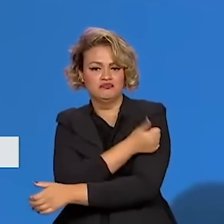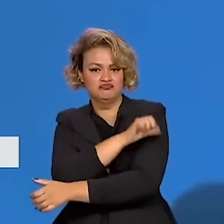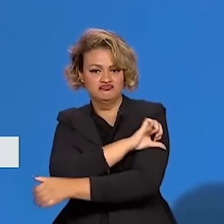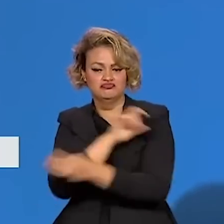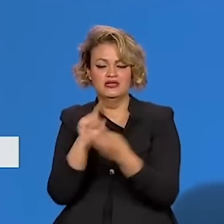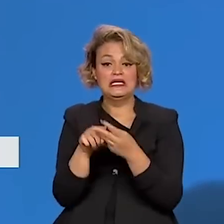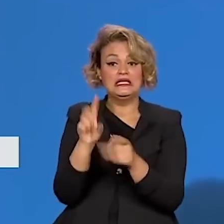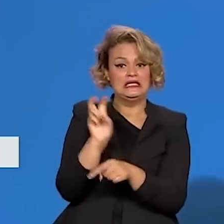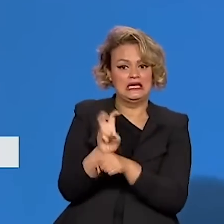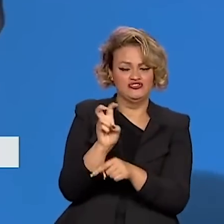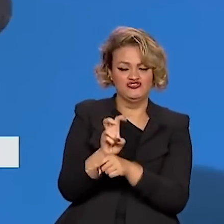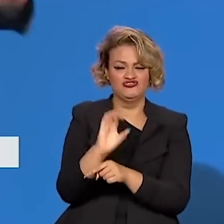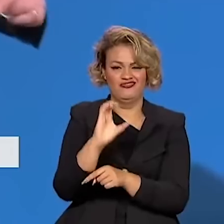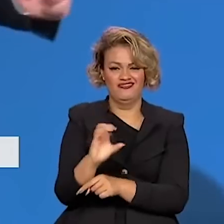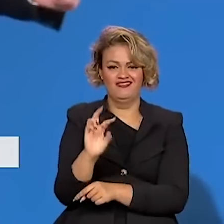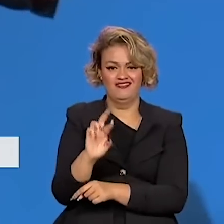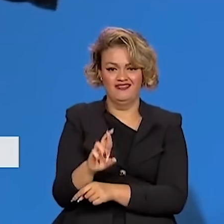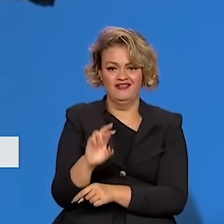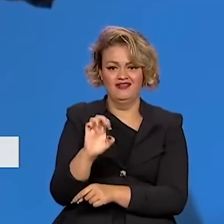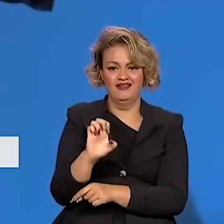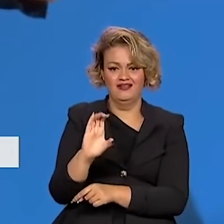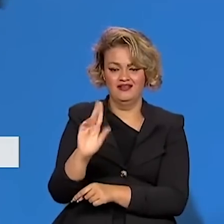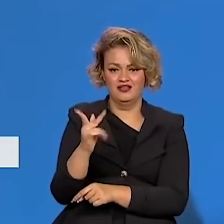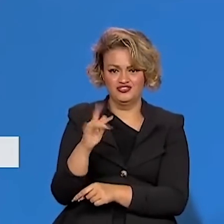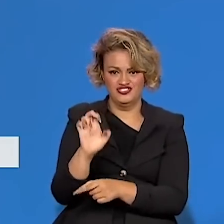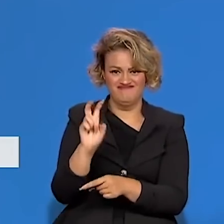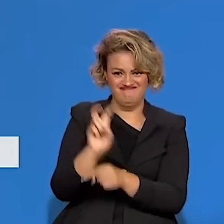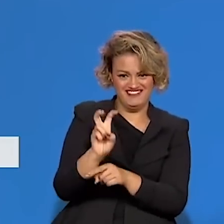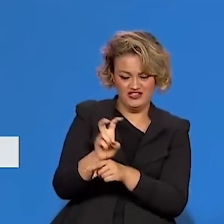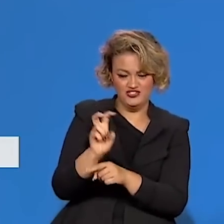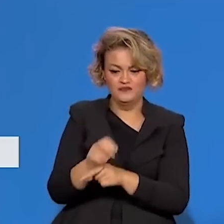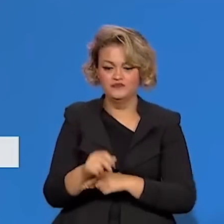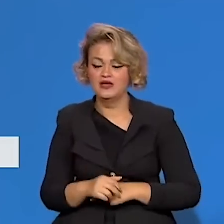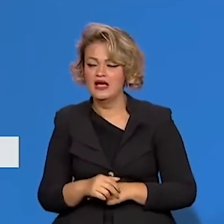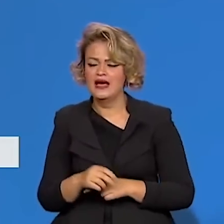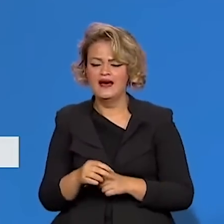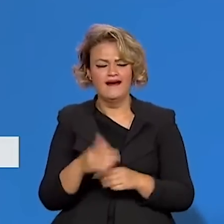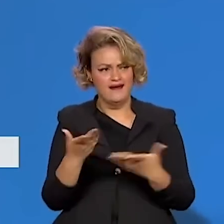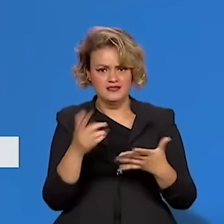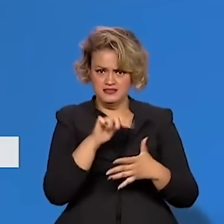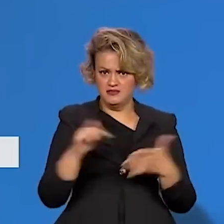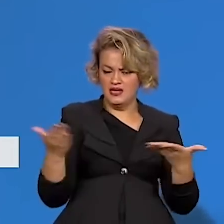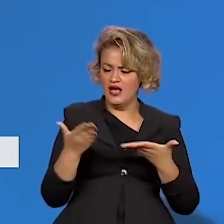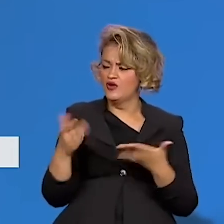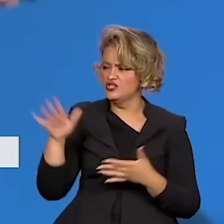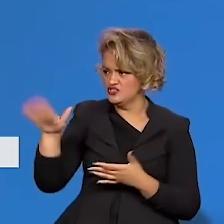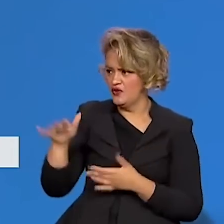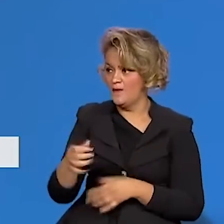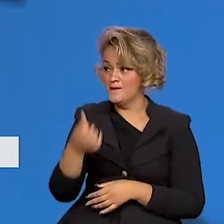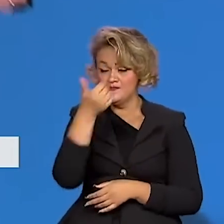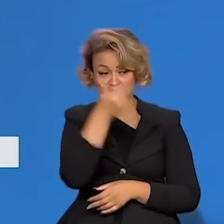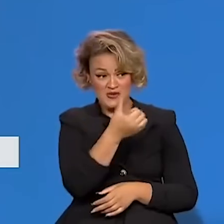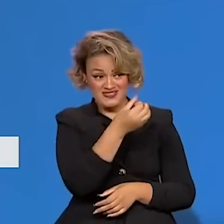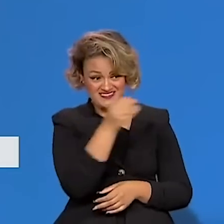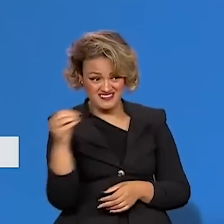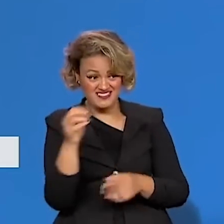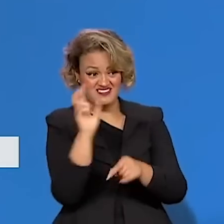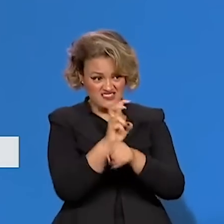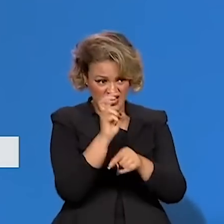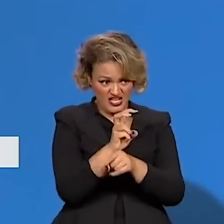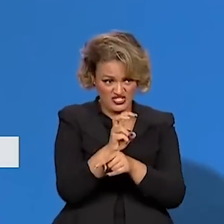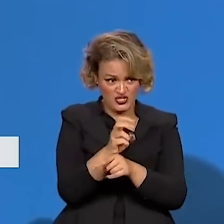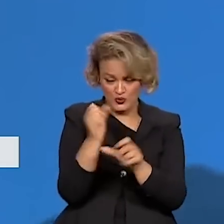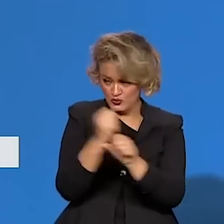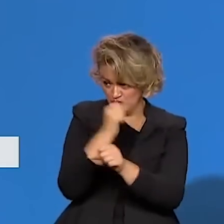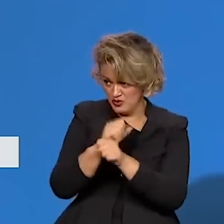e creches essa semana toma uma decisão de começar a fazer 1.600 creches que